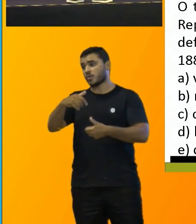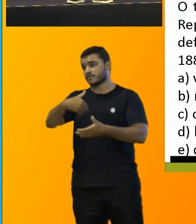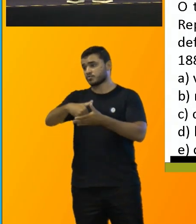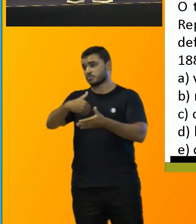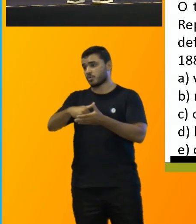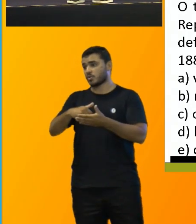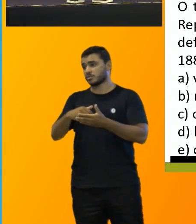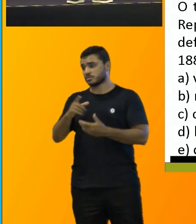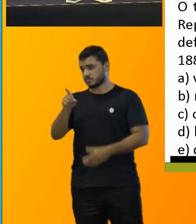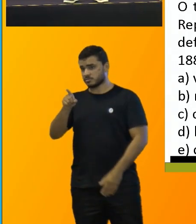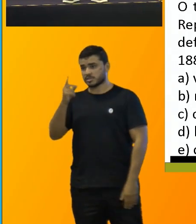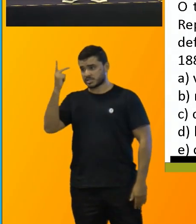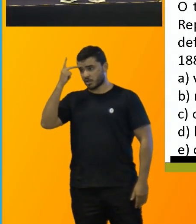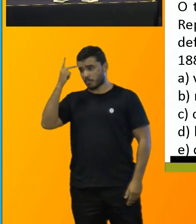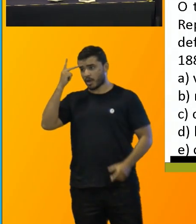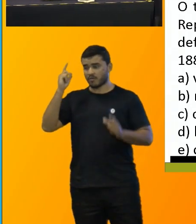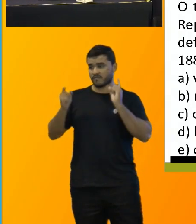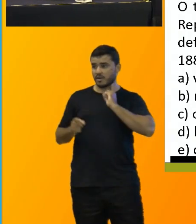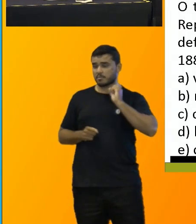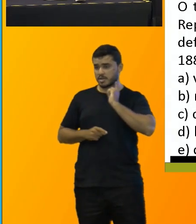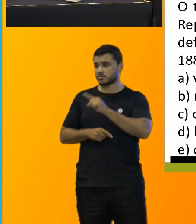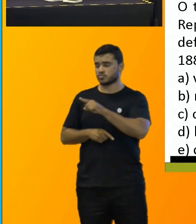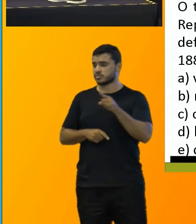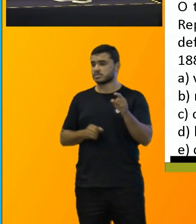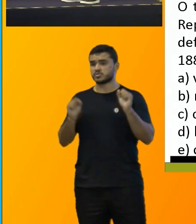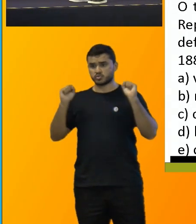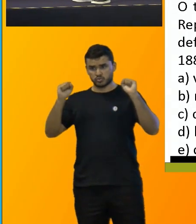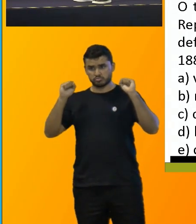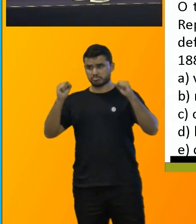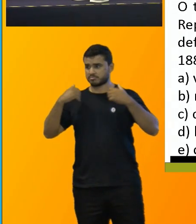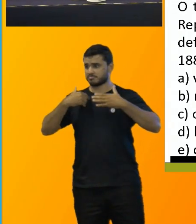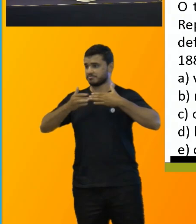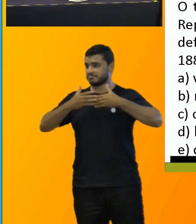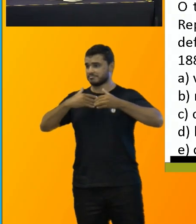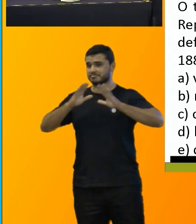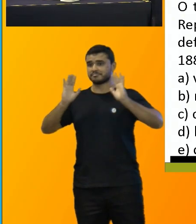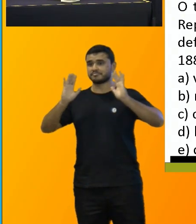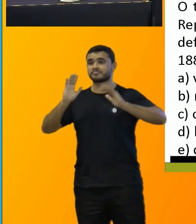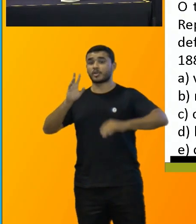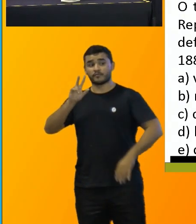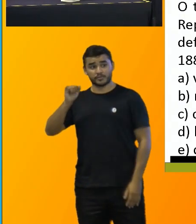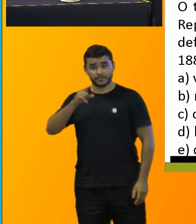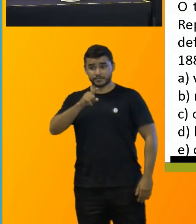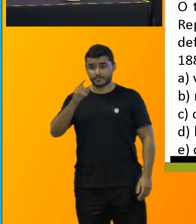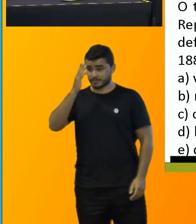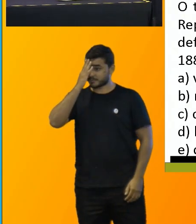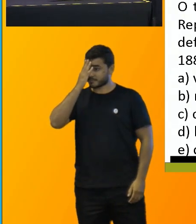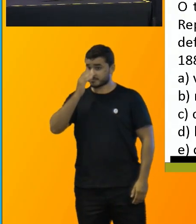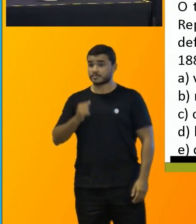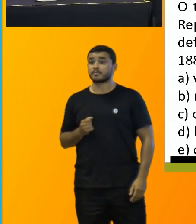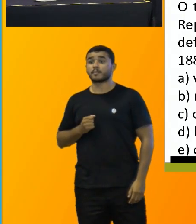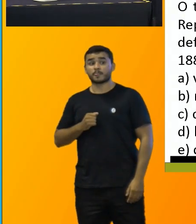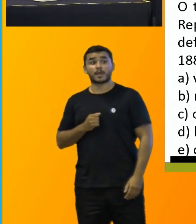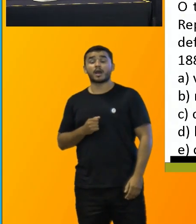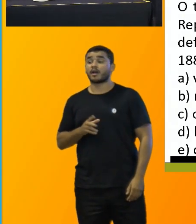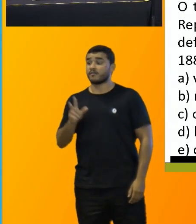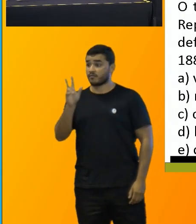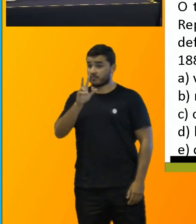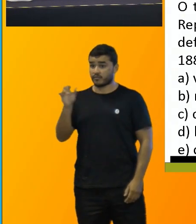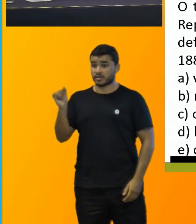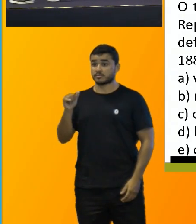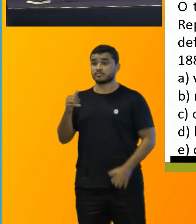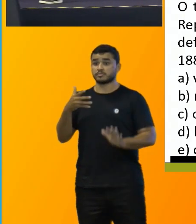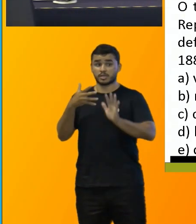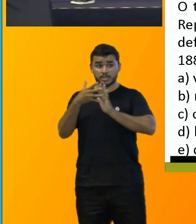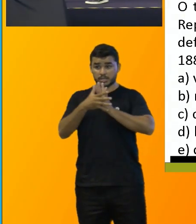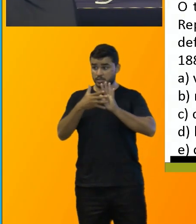torço para nenhum dos dois, eu quero ver o chafurdo, né? Tá bom? Então vamos lá. O texto defende que a consolidação de